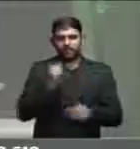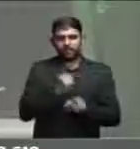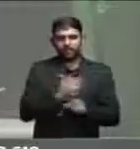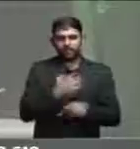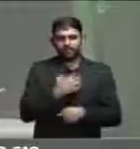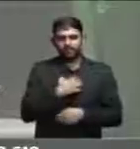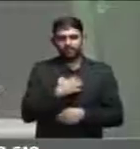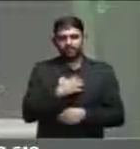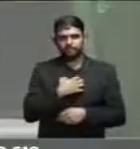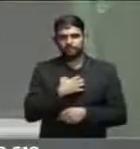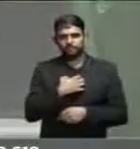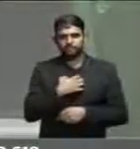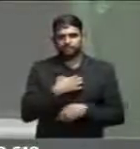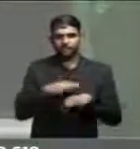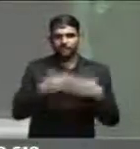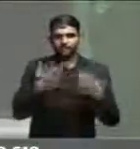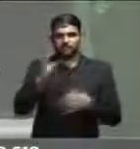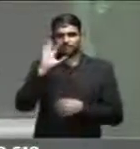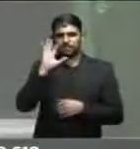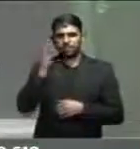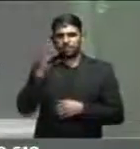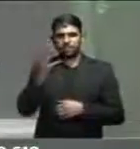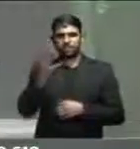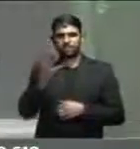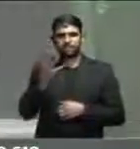encontro. Quando decidi